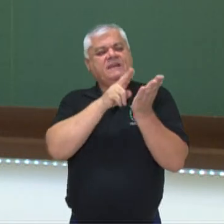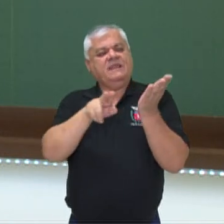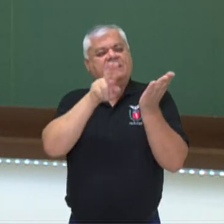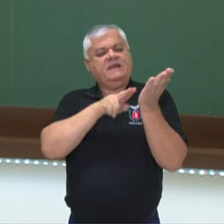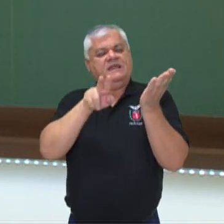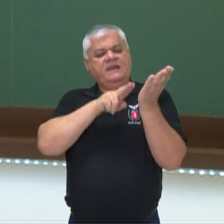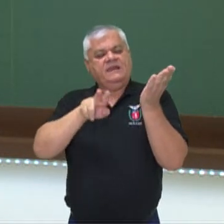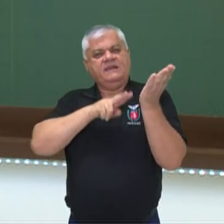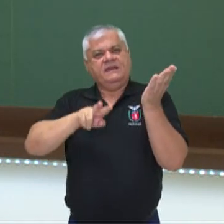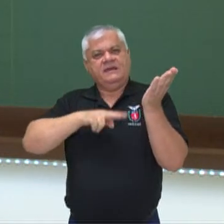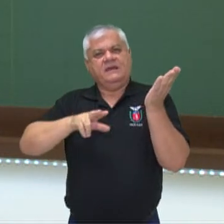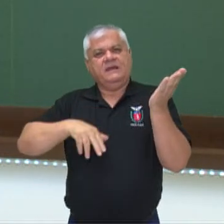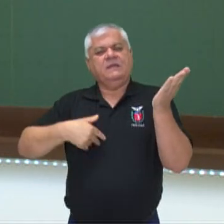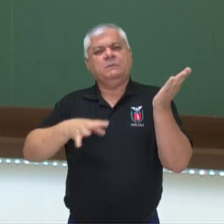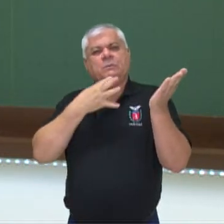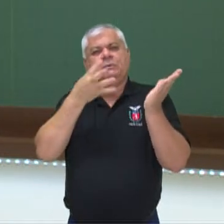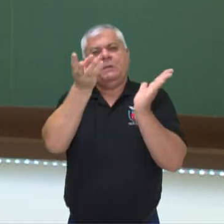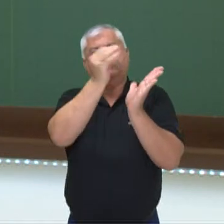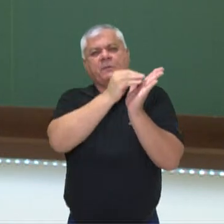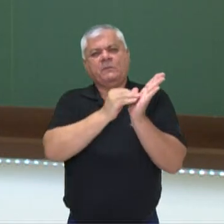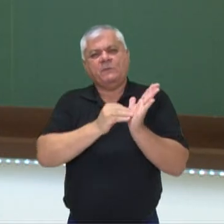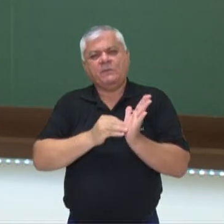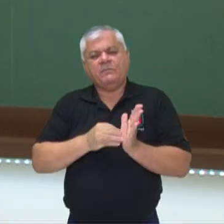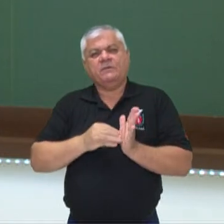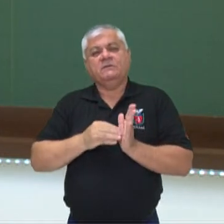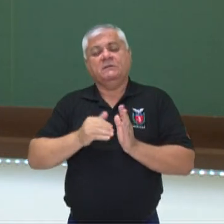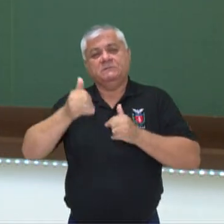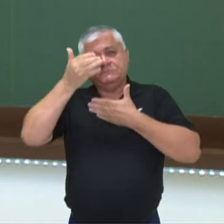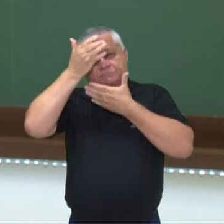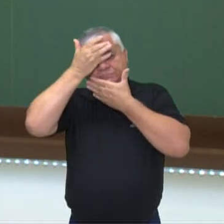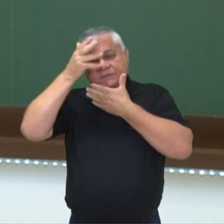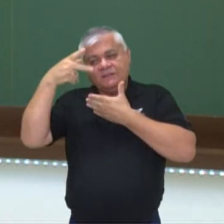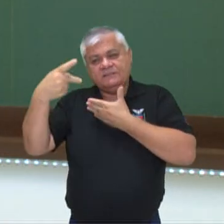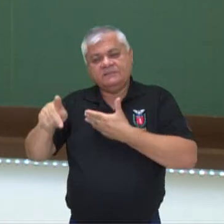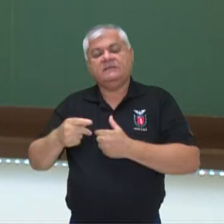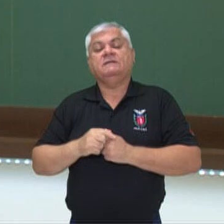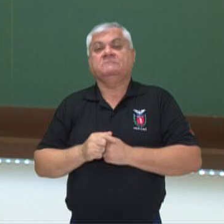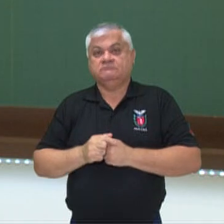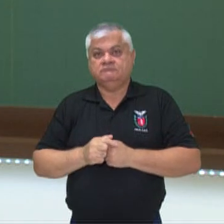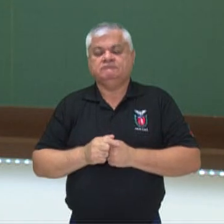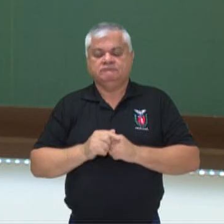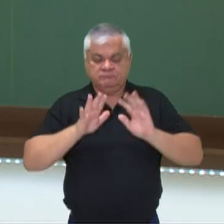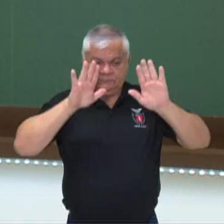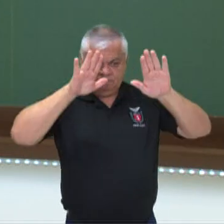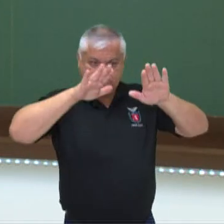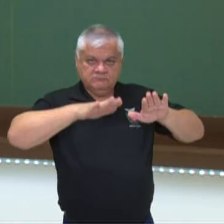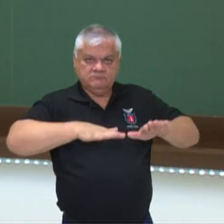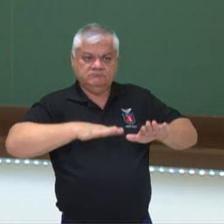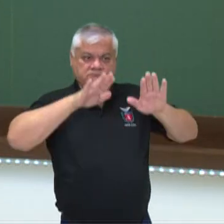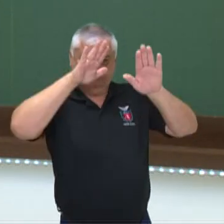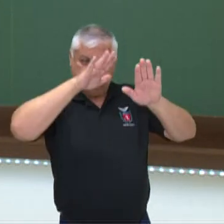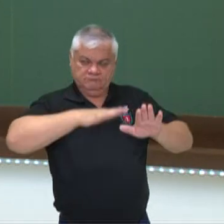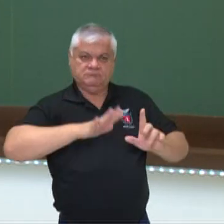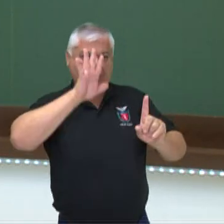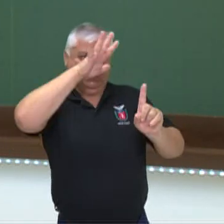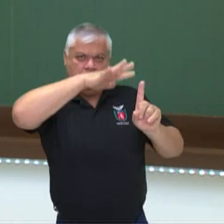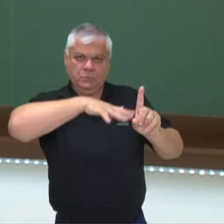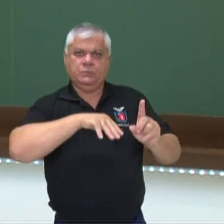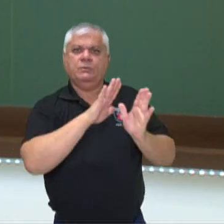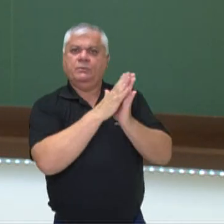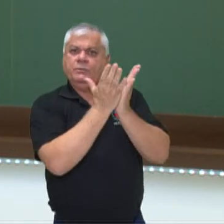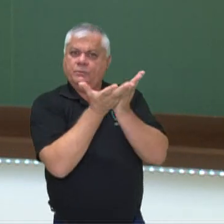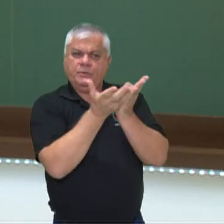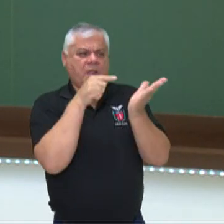está todo o conhecimento. Os muçulmanos têm uma grande reverência pelo seu livro sagrado,